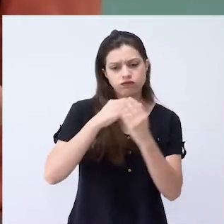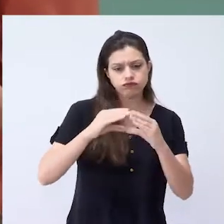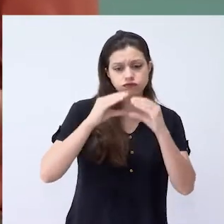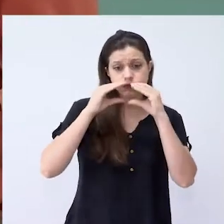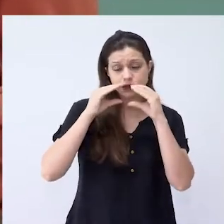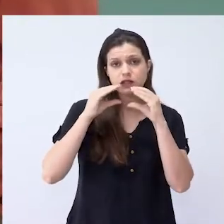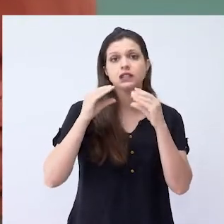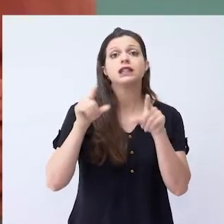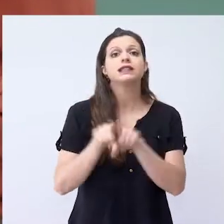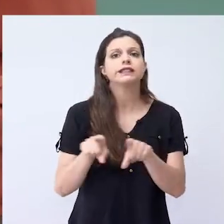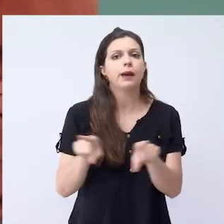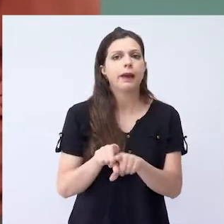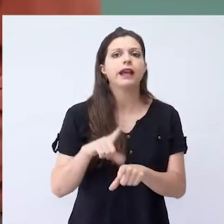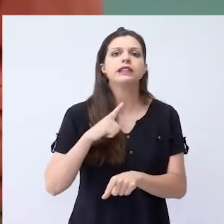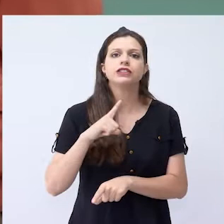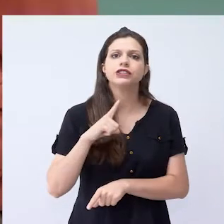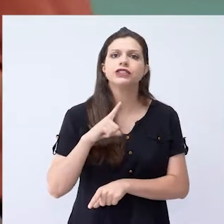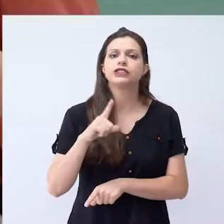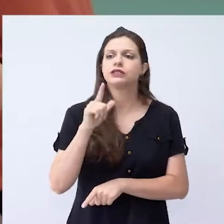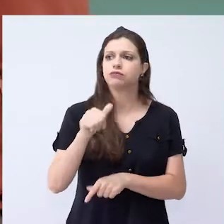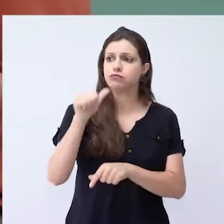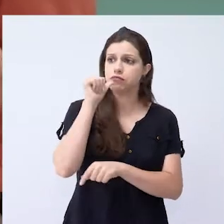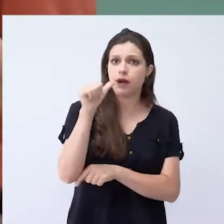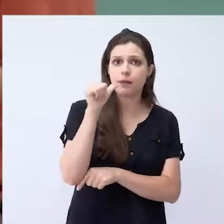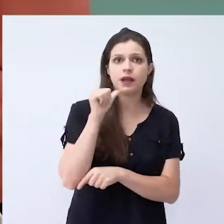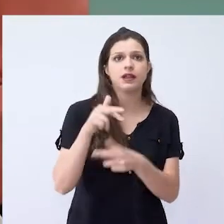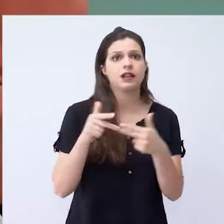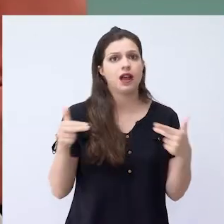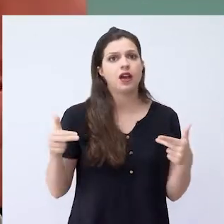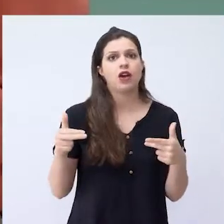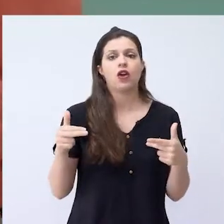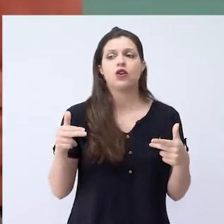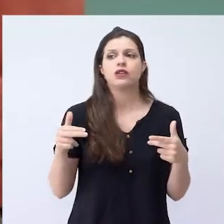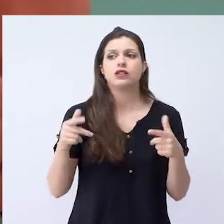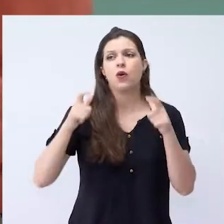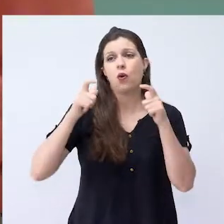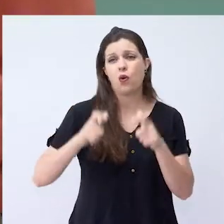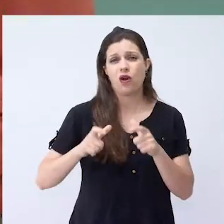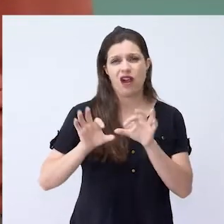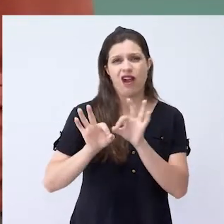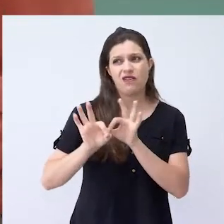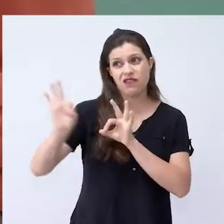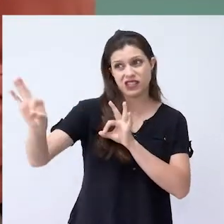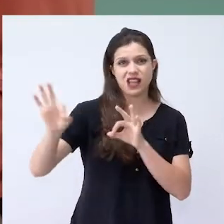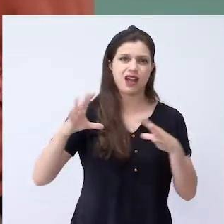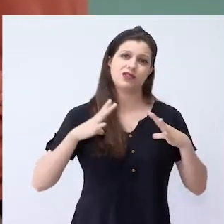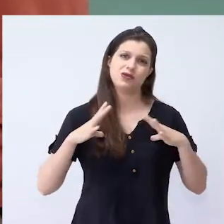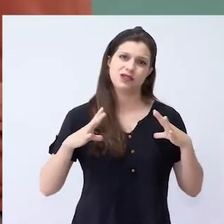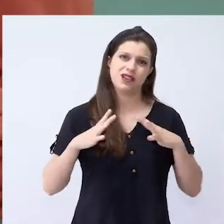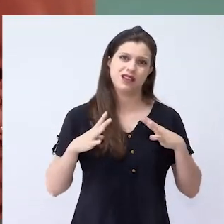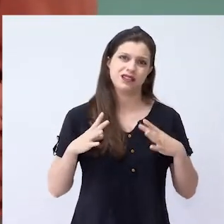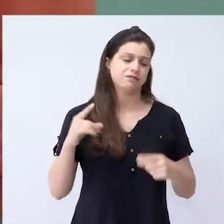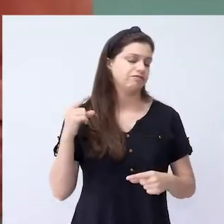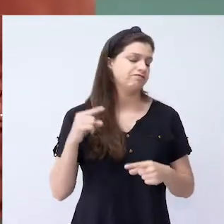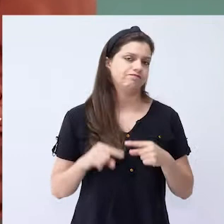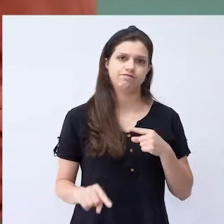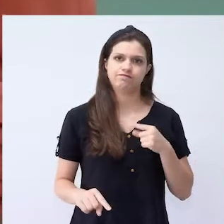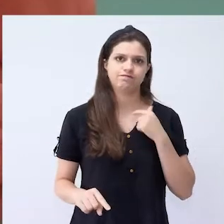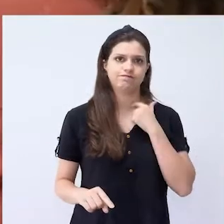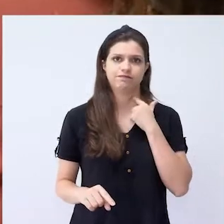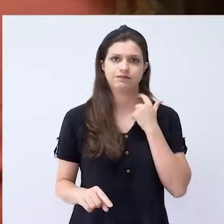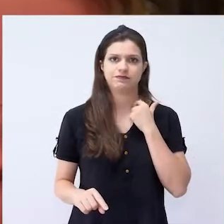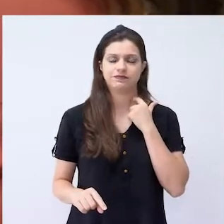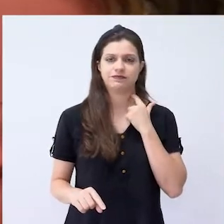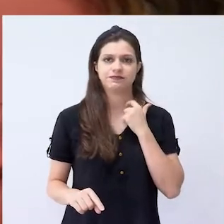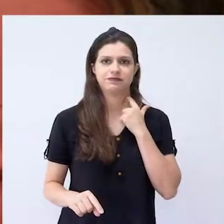vendia lanche, né, como eu mencionei, mas se vendia bebida alcoólica, um local mais afastado do centro da cidade, então, um local inapropriado,